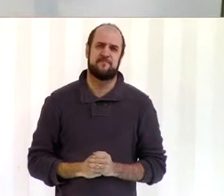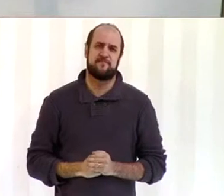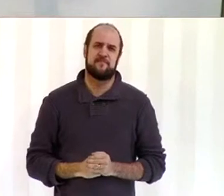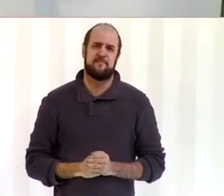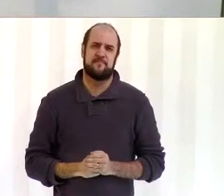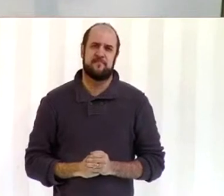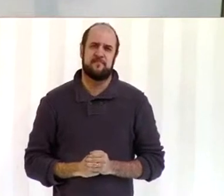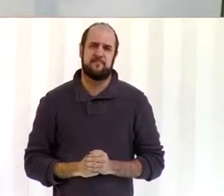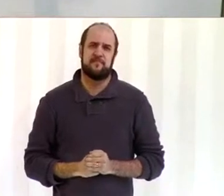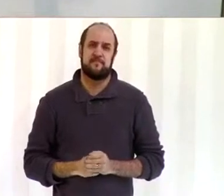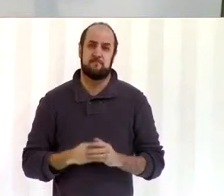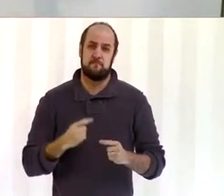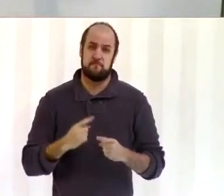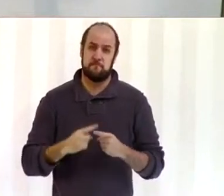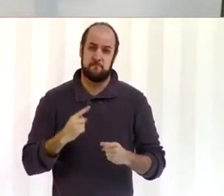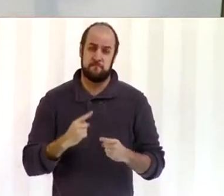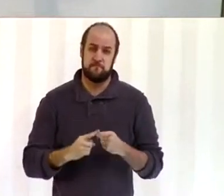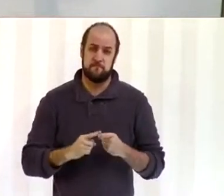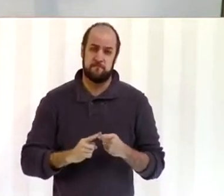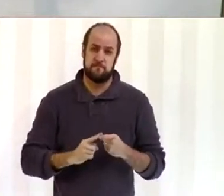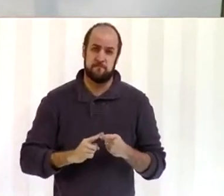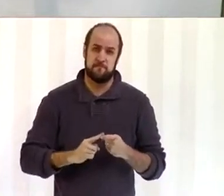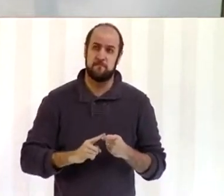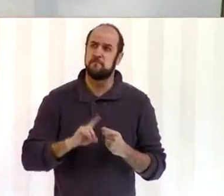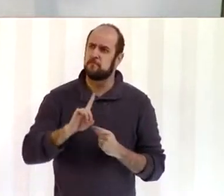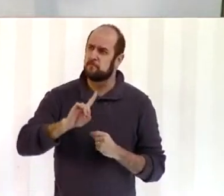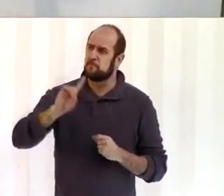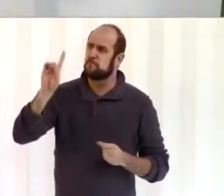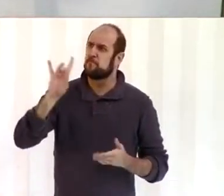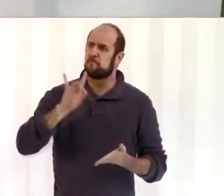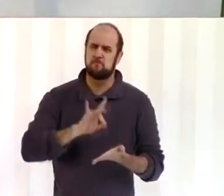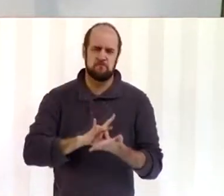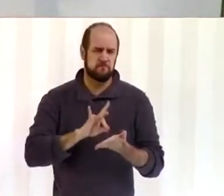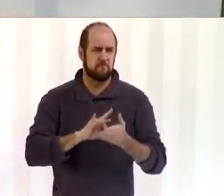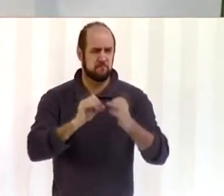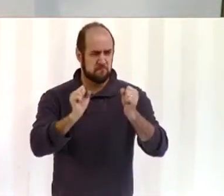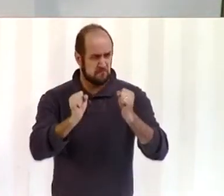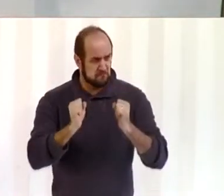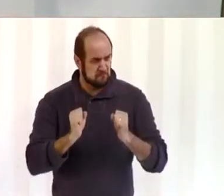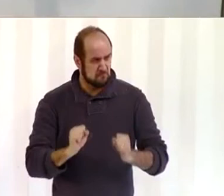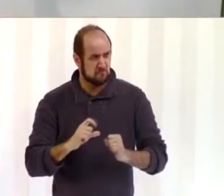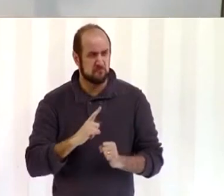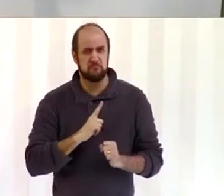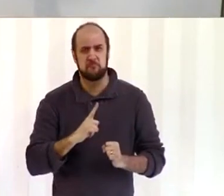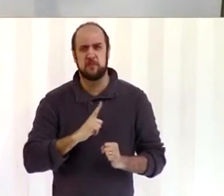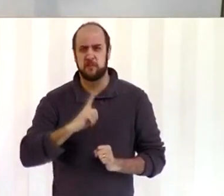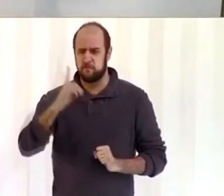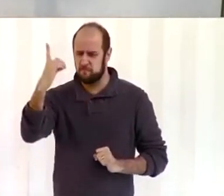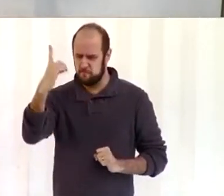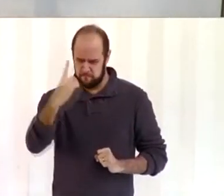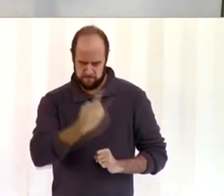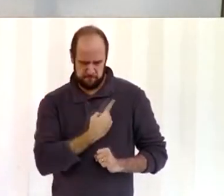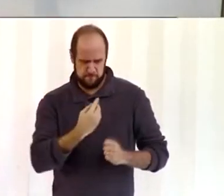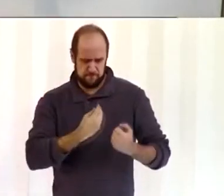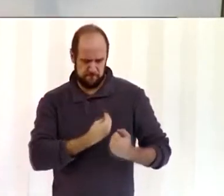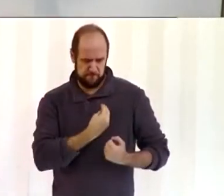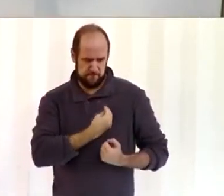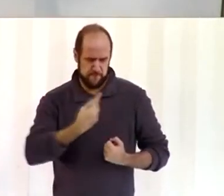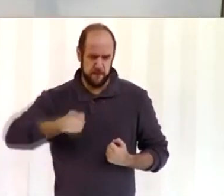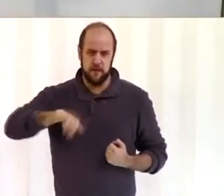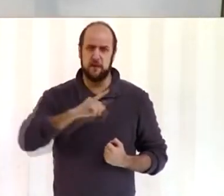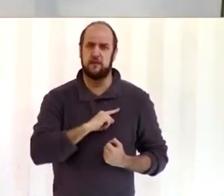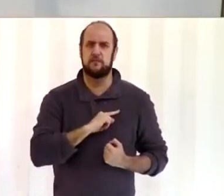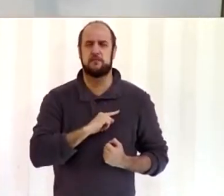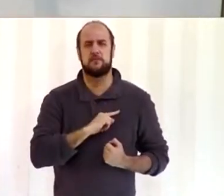o nosso Deus, Ele tem sim poder para entrar na nossa vida e